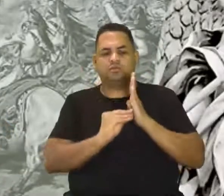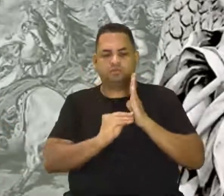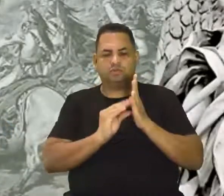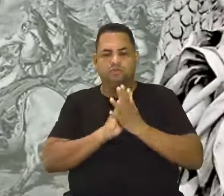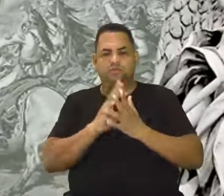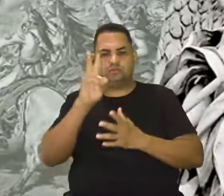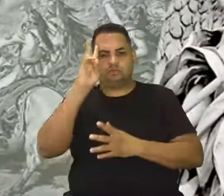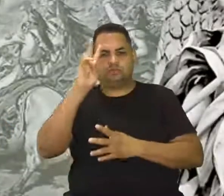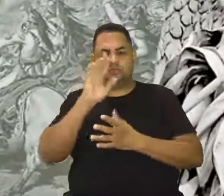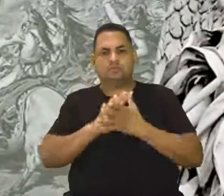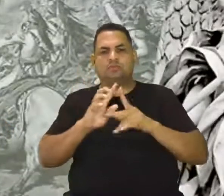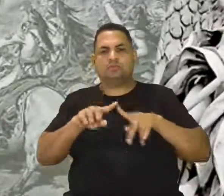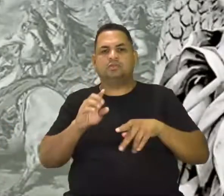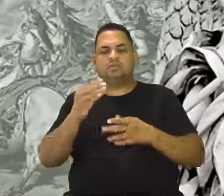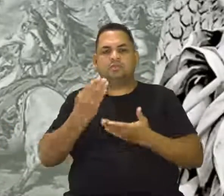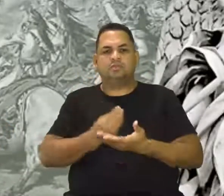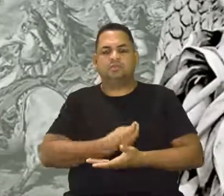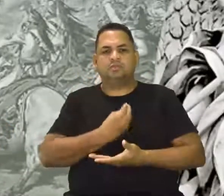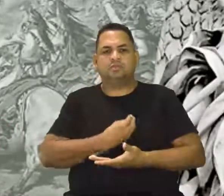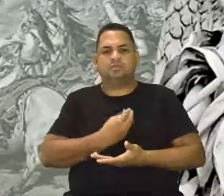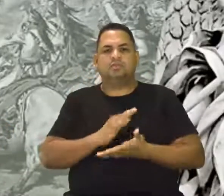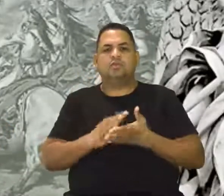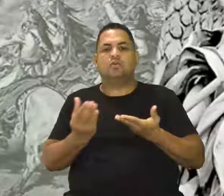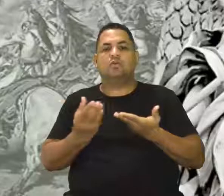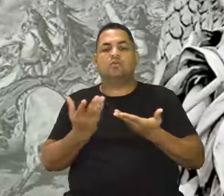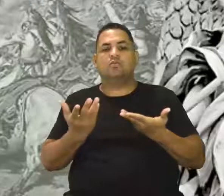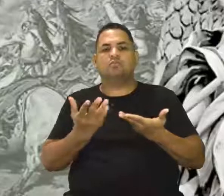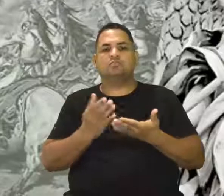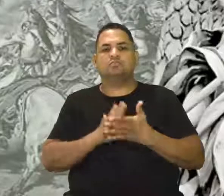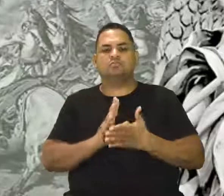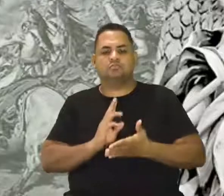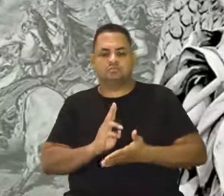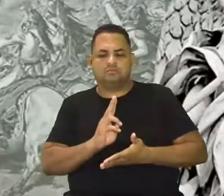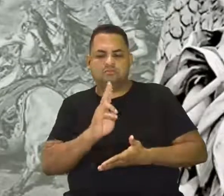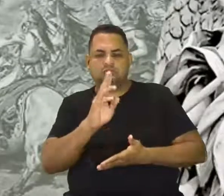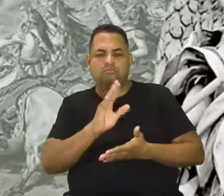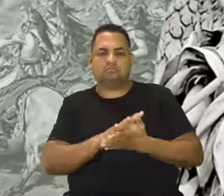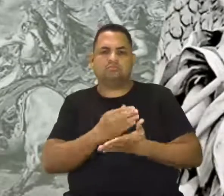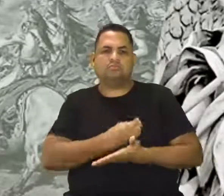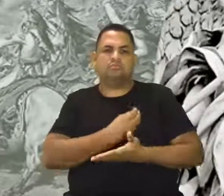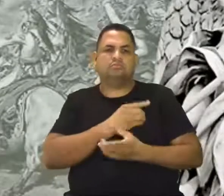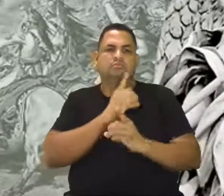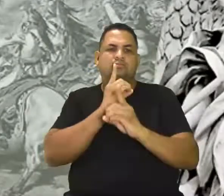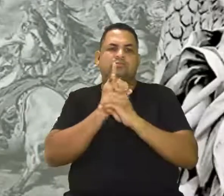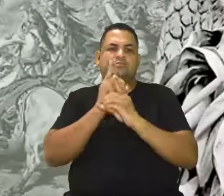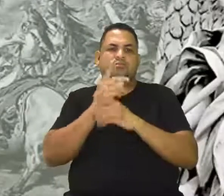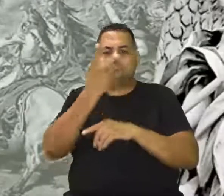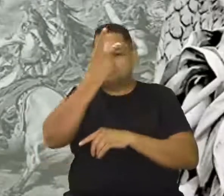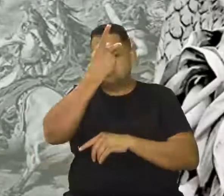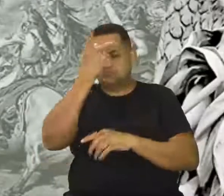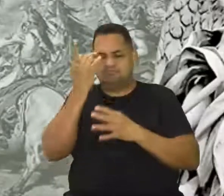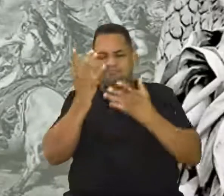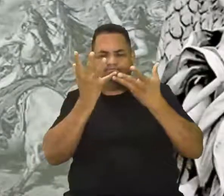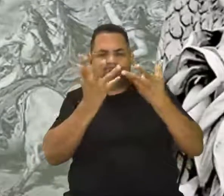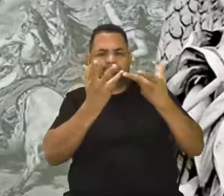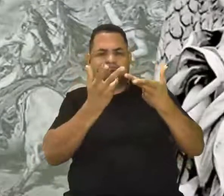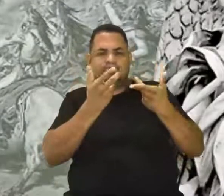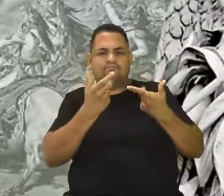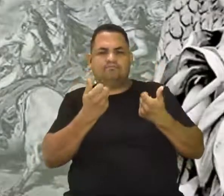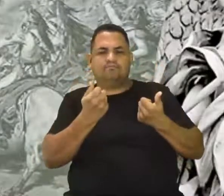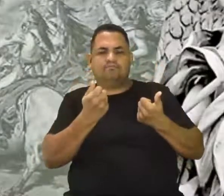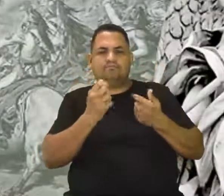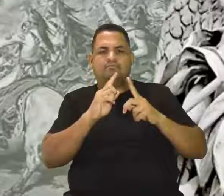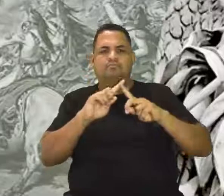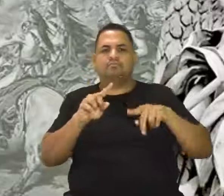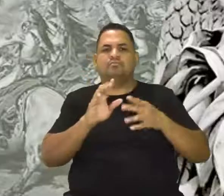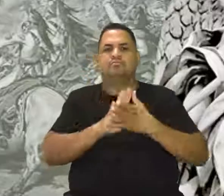vida. Como se proceder. E durante a vida você vai encontrar pessoas maravilhosas,